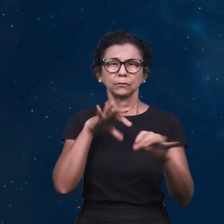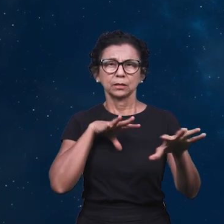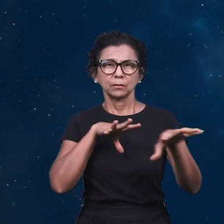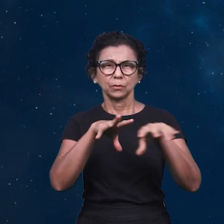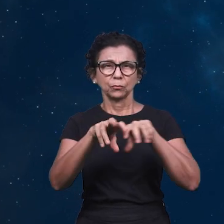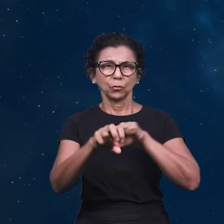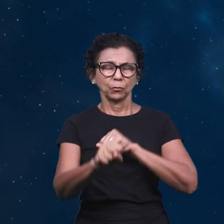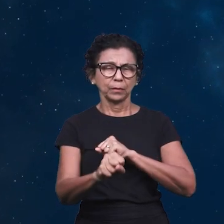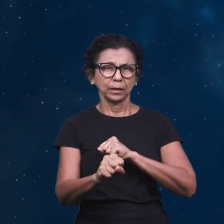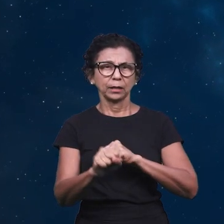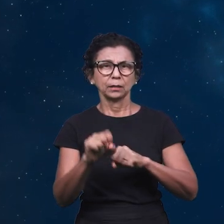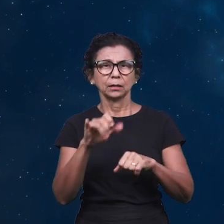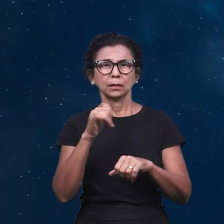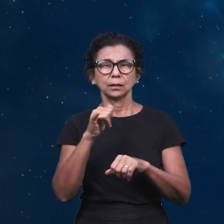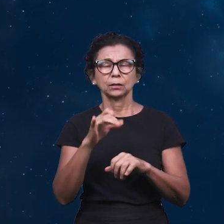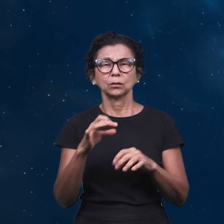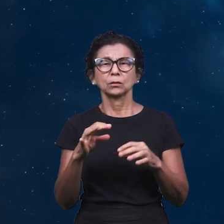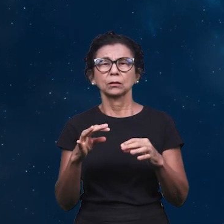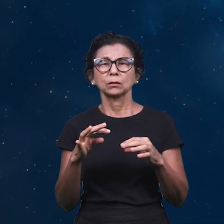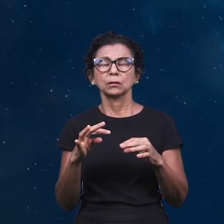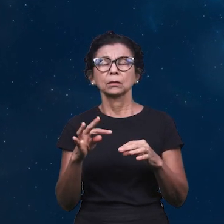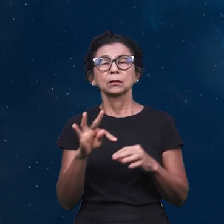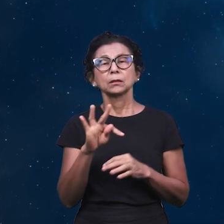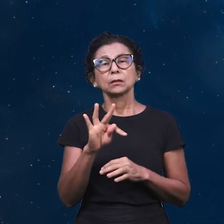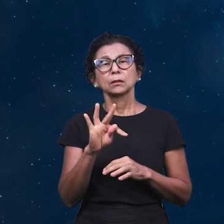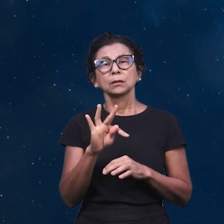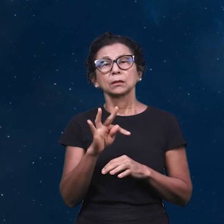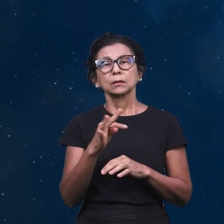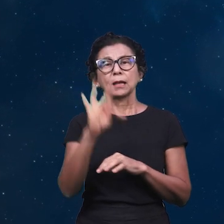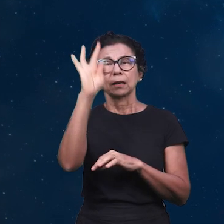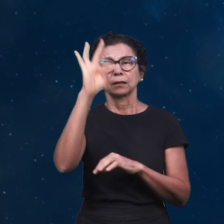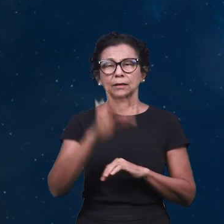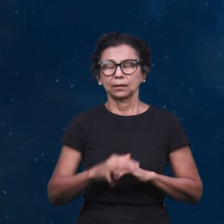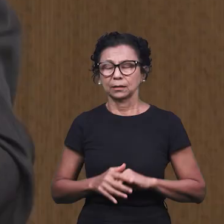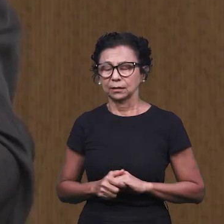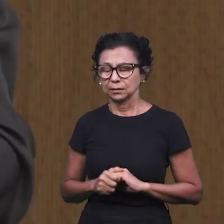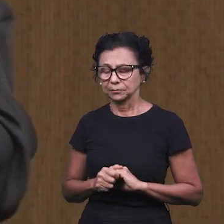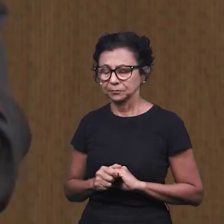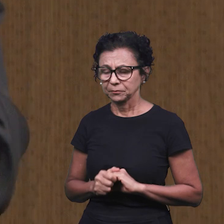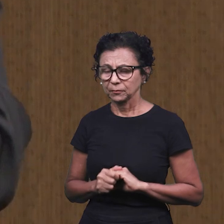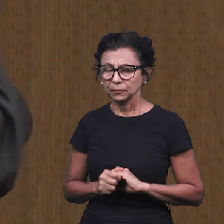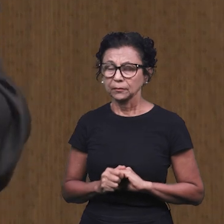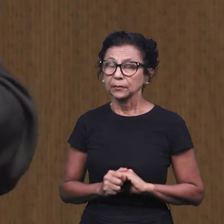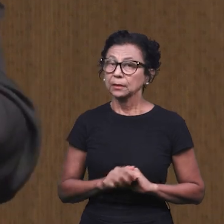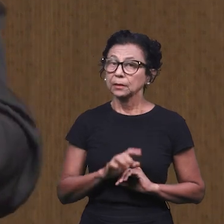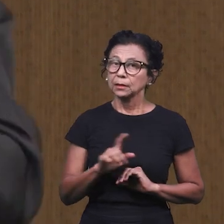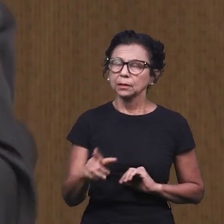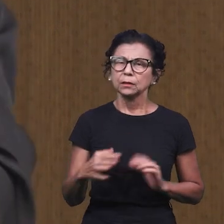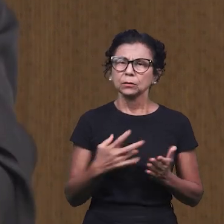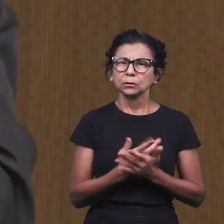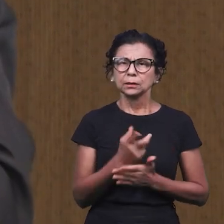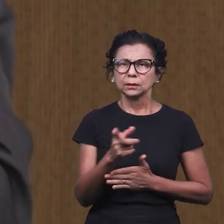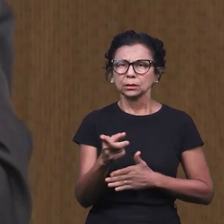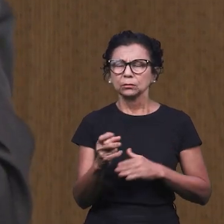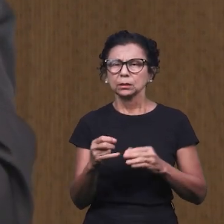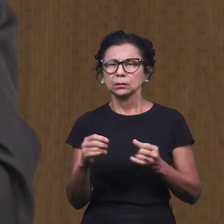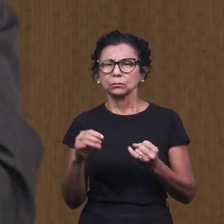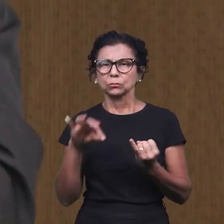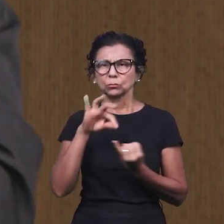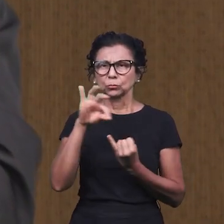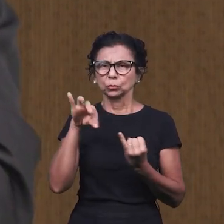nos anos 80. E aí, essa grande TV estava selecionando pessoas para trabalhar em televisão. Então, eu